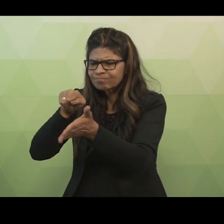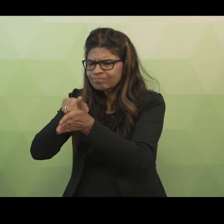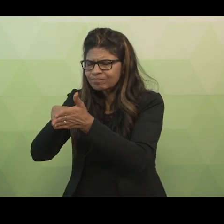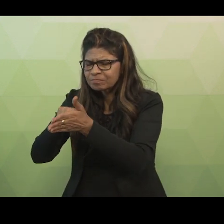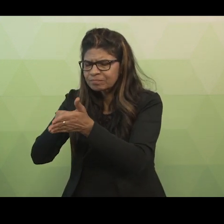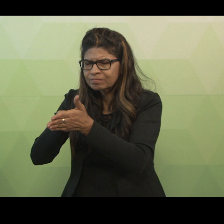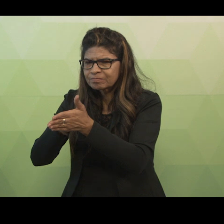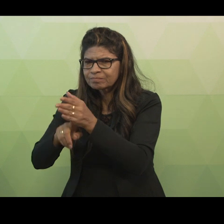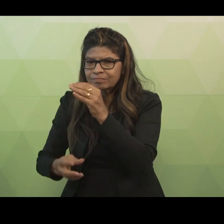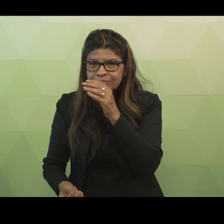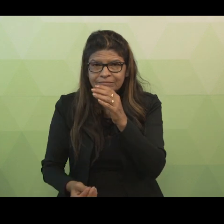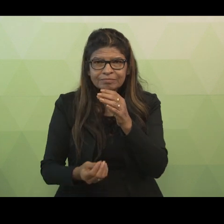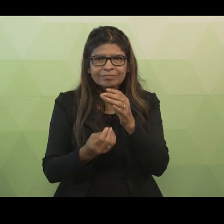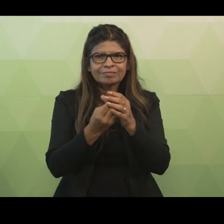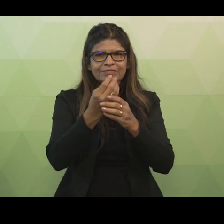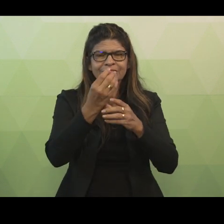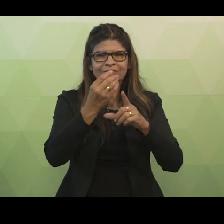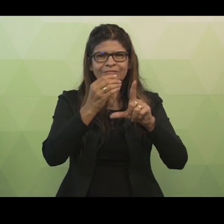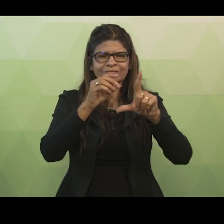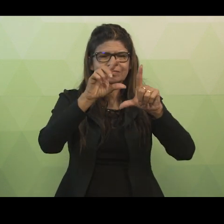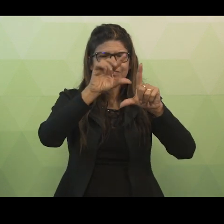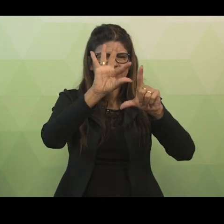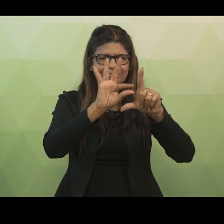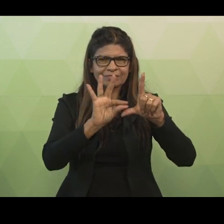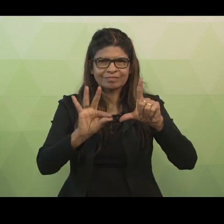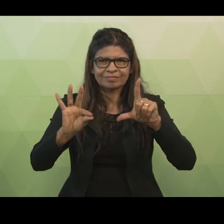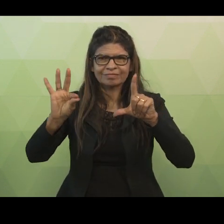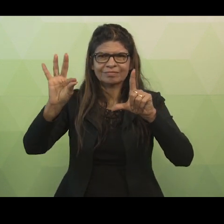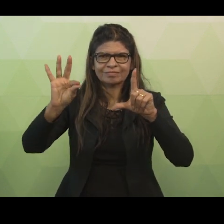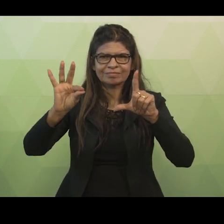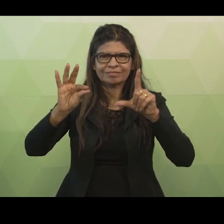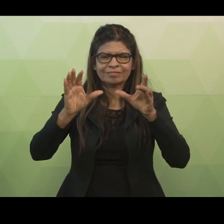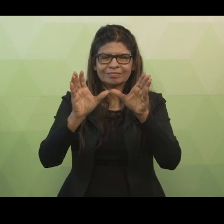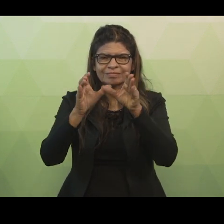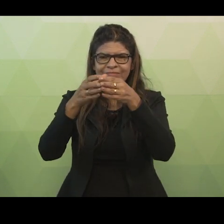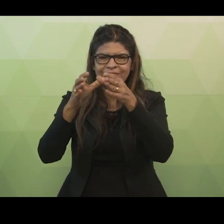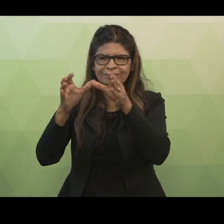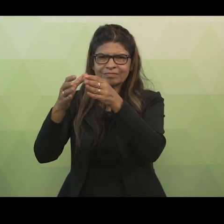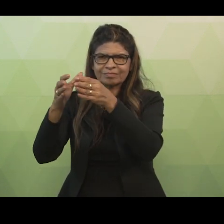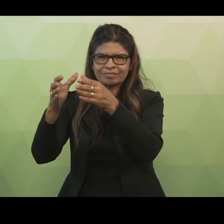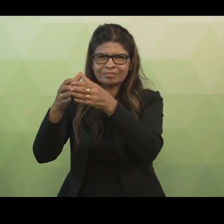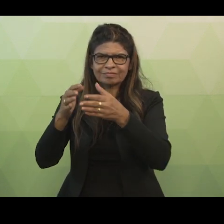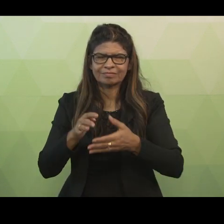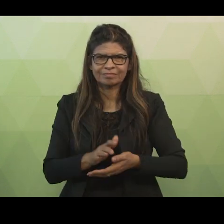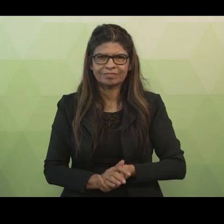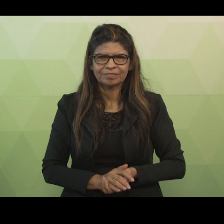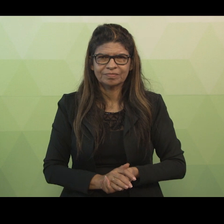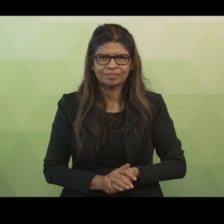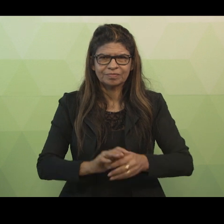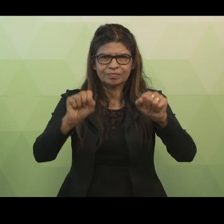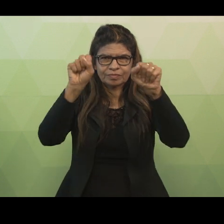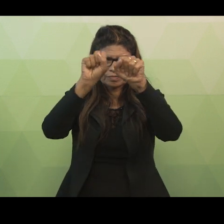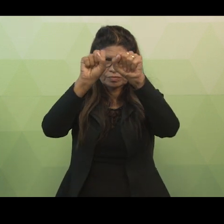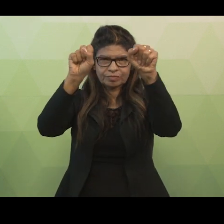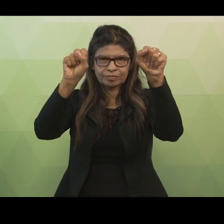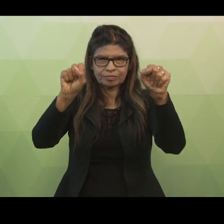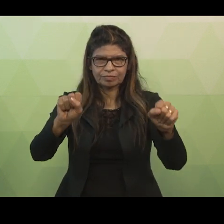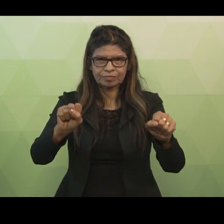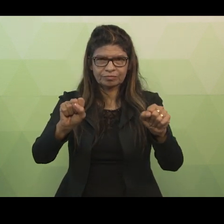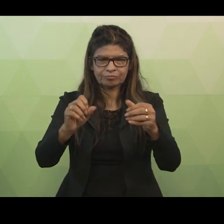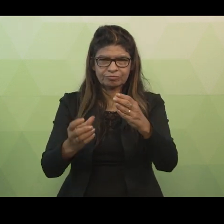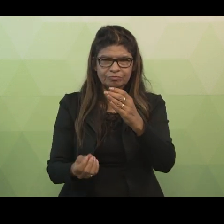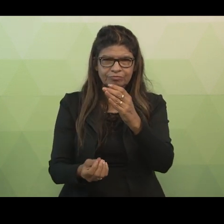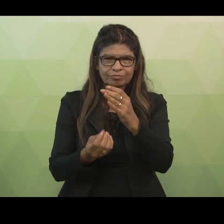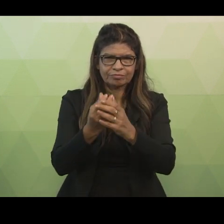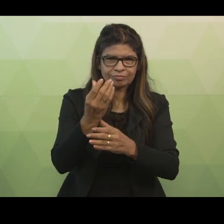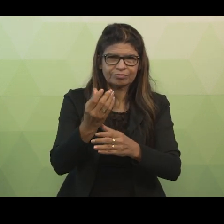cliente e qual será o objetivo de um sistema de informação para aquele negócio. Não existem regras específicas para